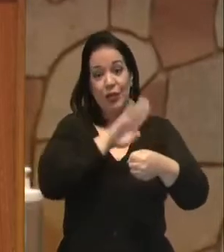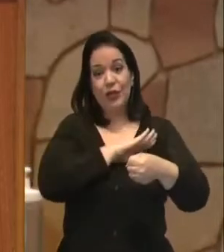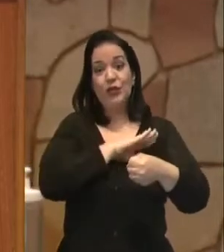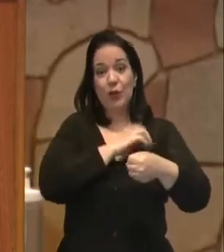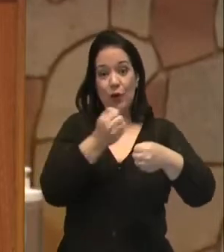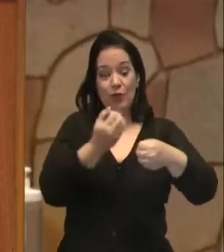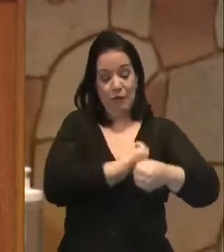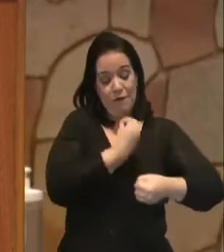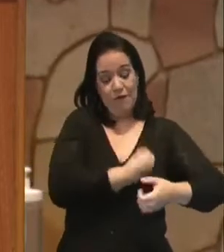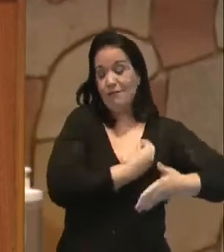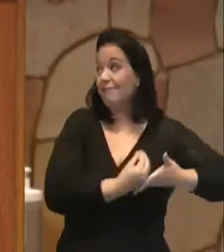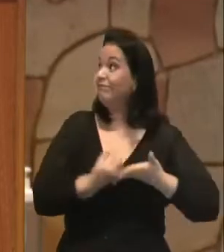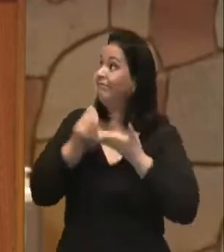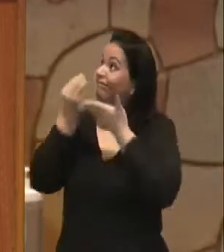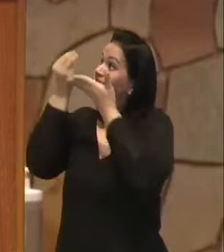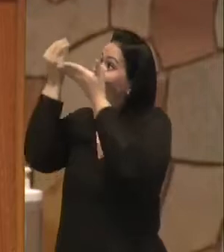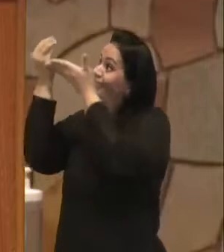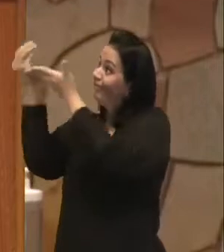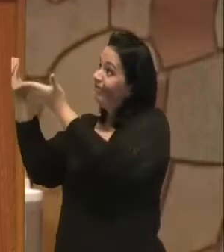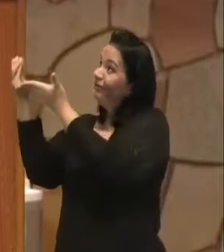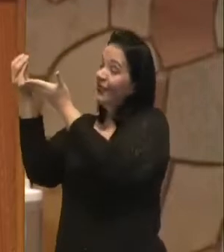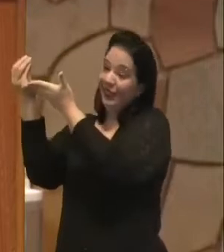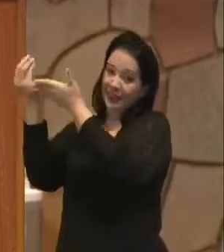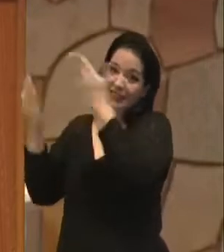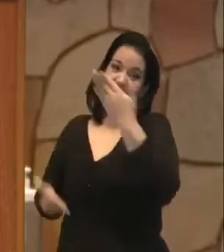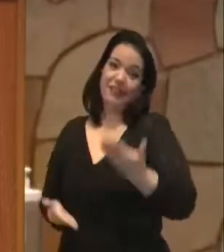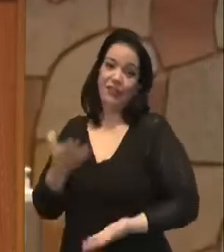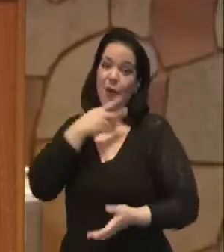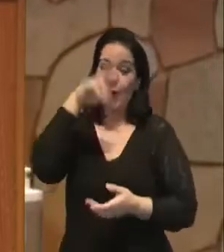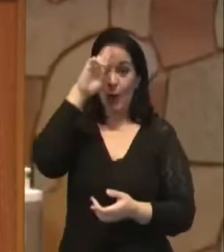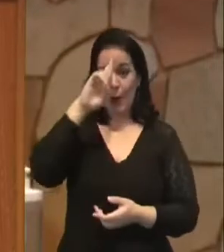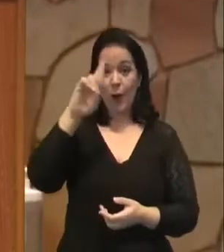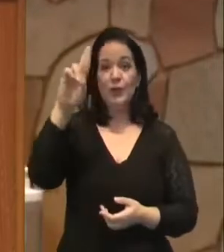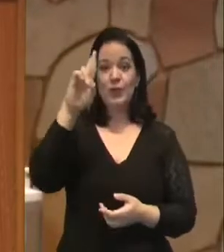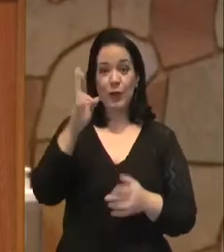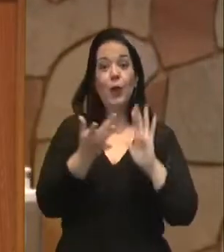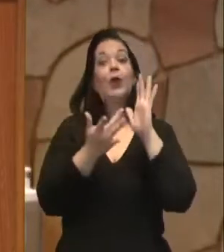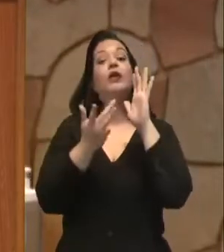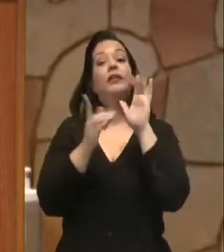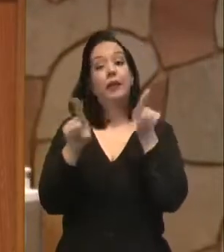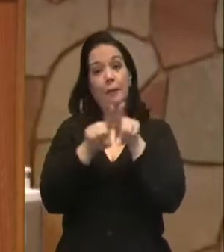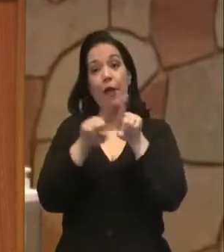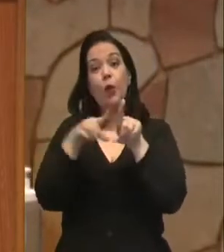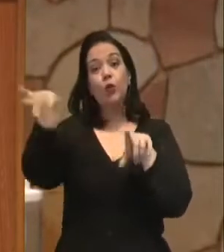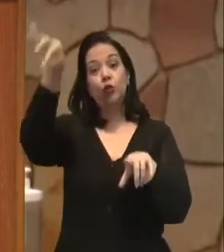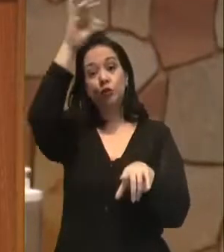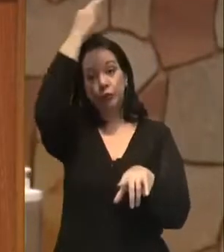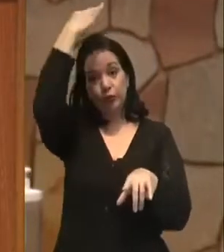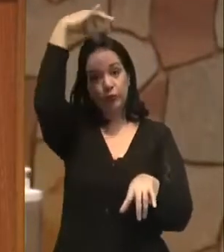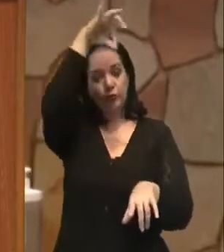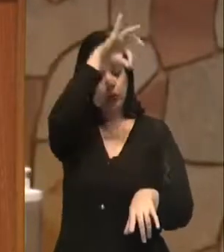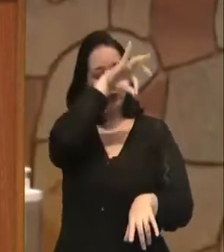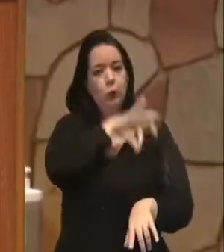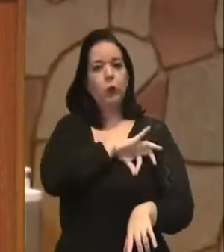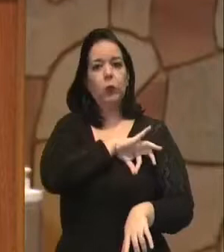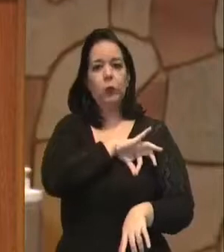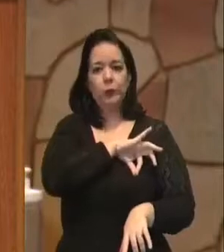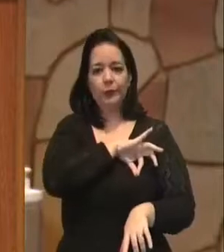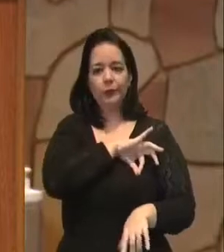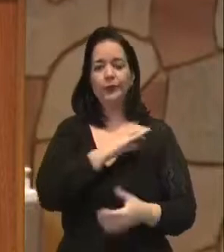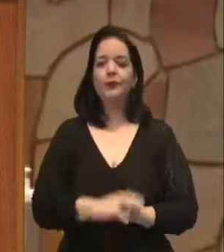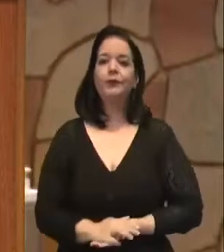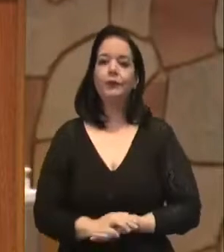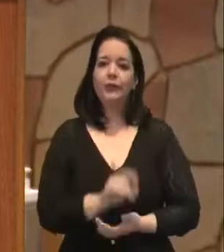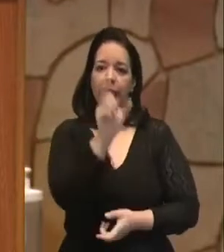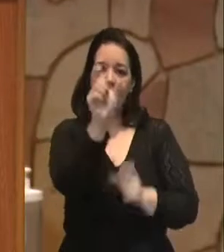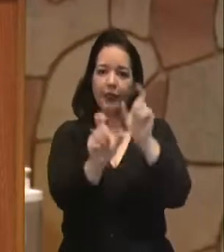sendo edificados para a habitação de Deus no Espírito. Deus, em Jesus, ou o